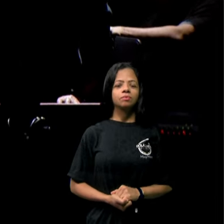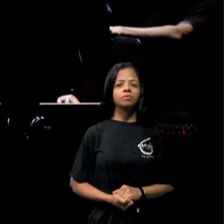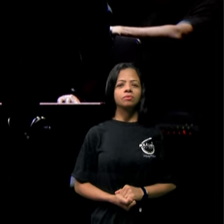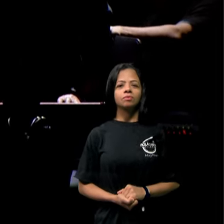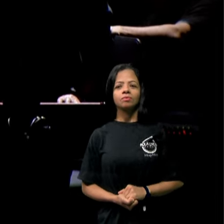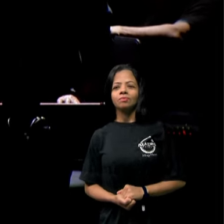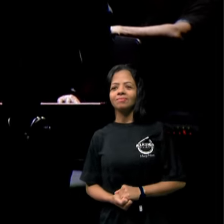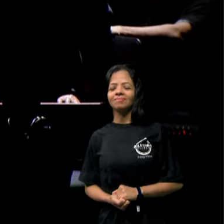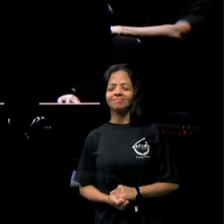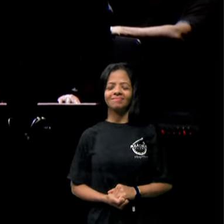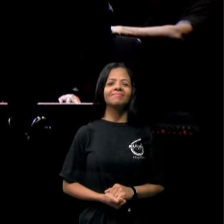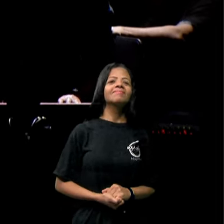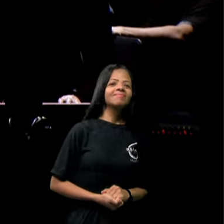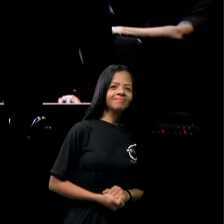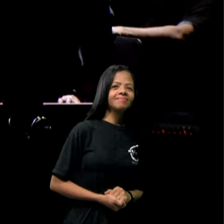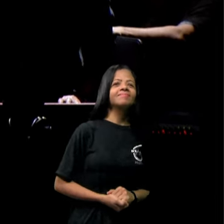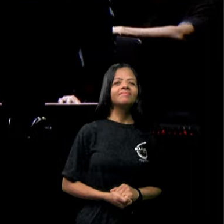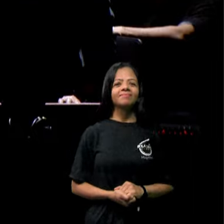Noiva,